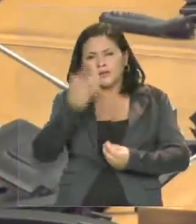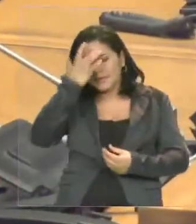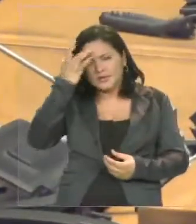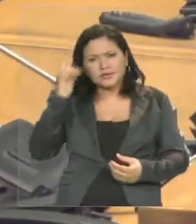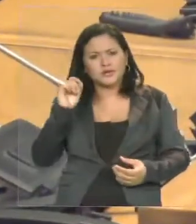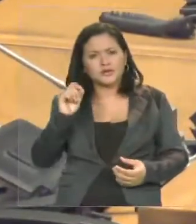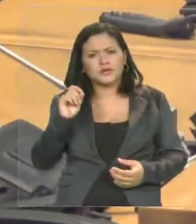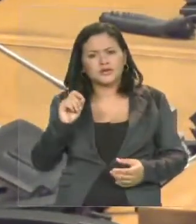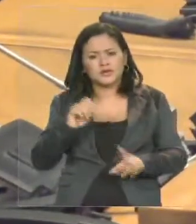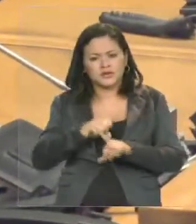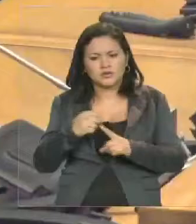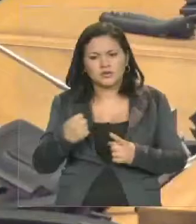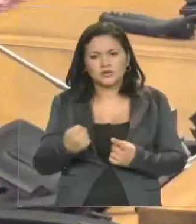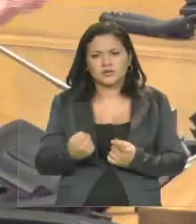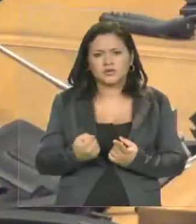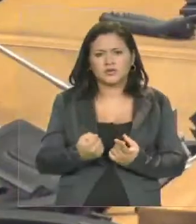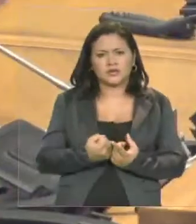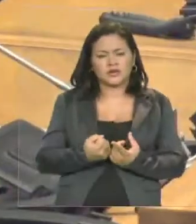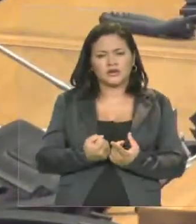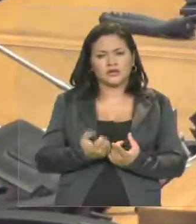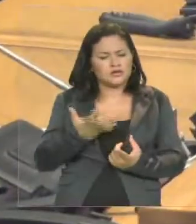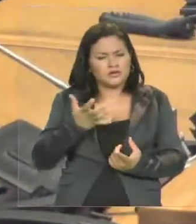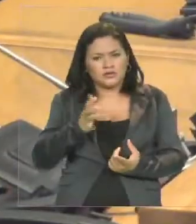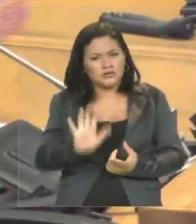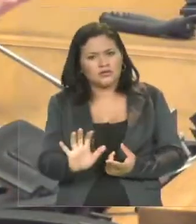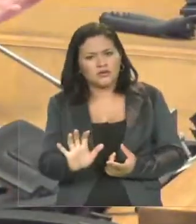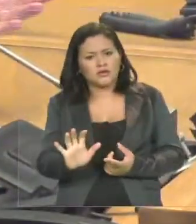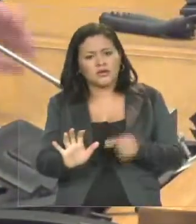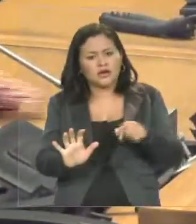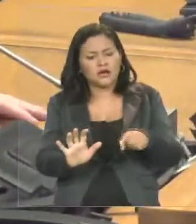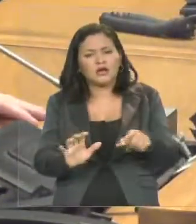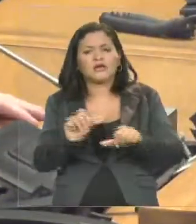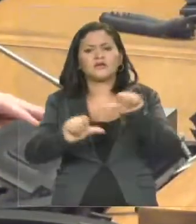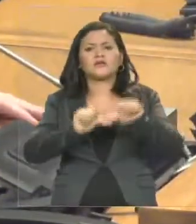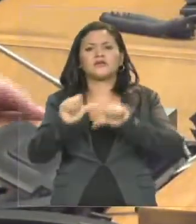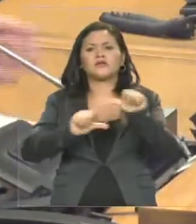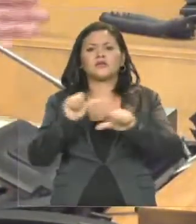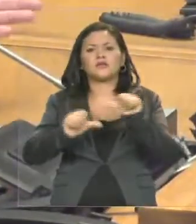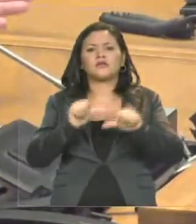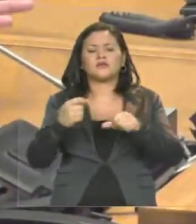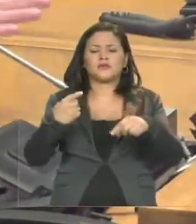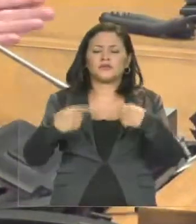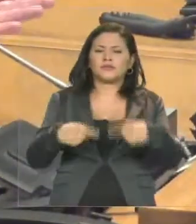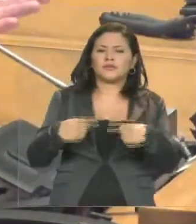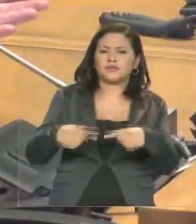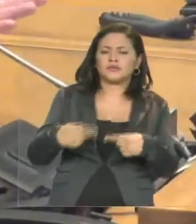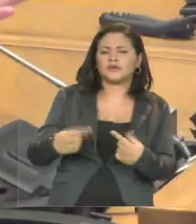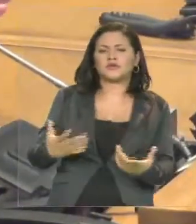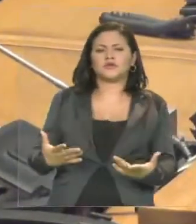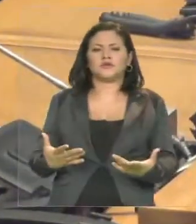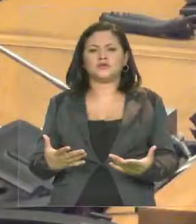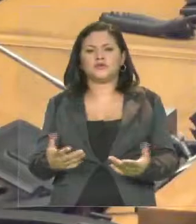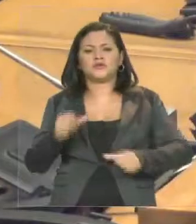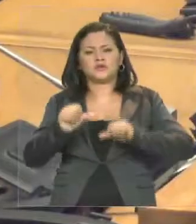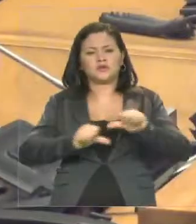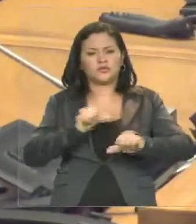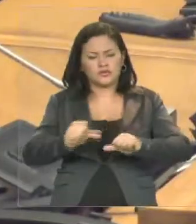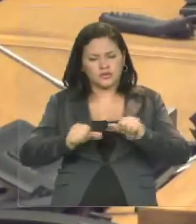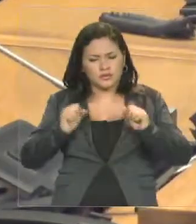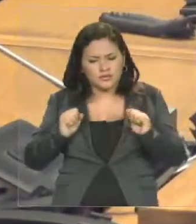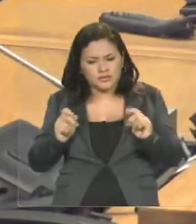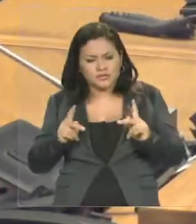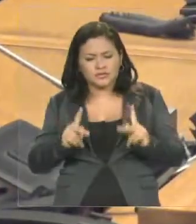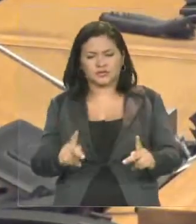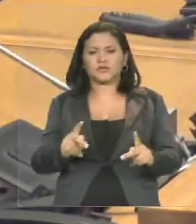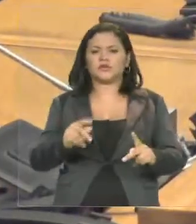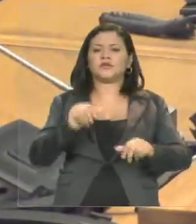reformas tão importantes como as que estão em discussão? A reforma política, por exemplo, não tem a menor condição de ser discutida agora, ainda